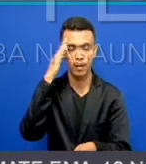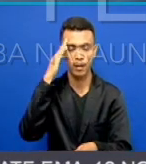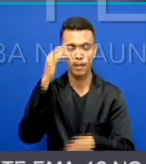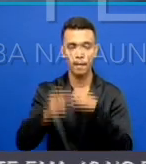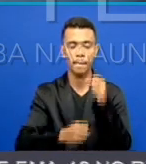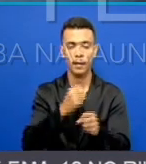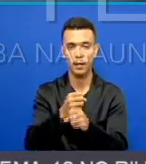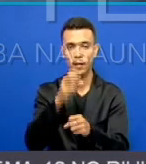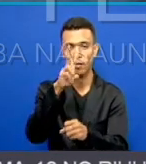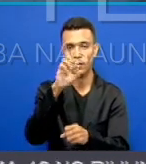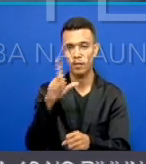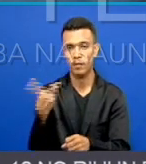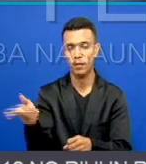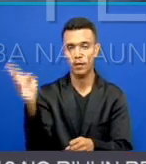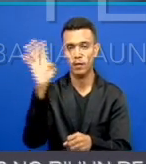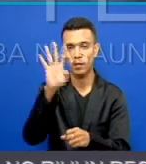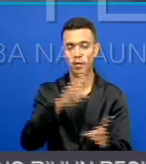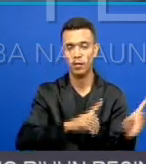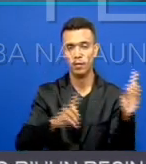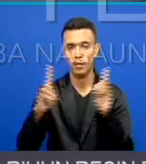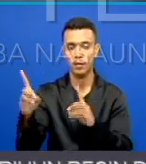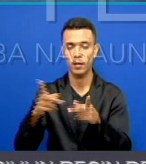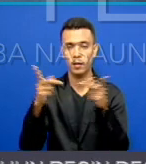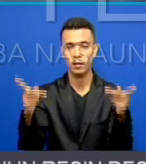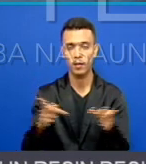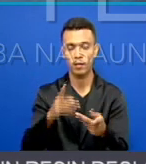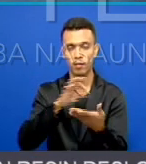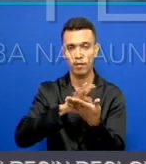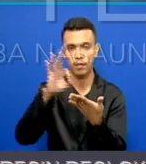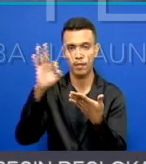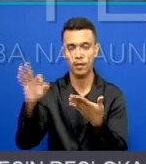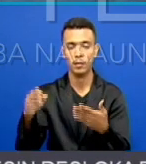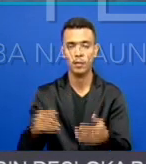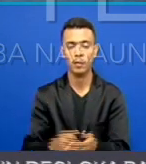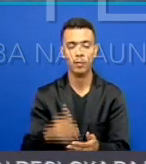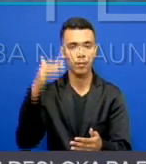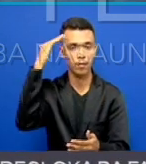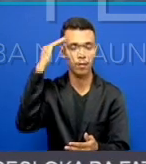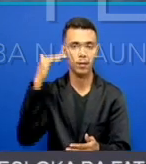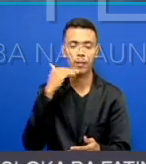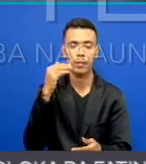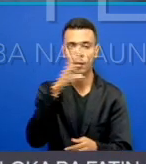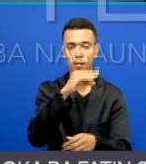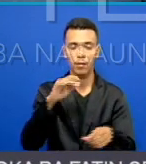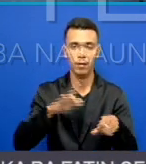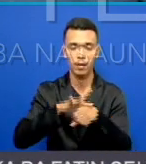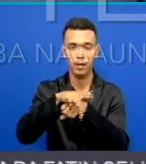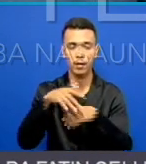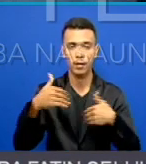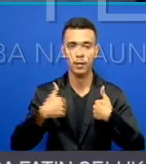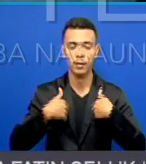2024, ita si estabelece centro de treinamento língua Korea, língua inglês, iha cada regional